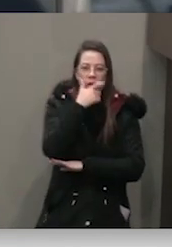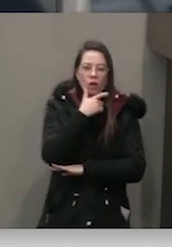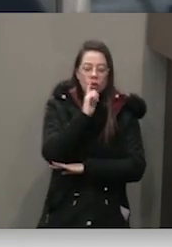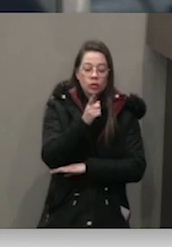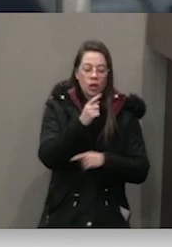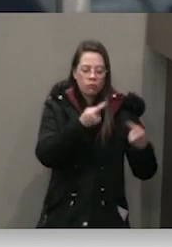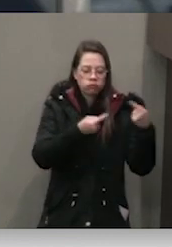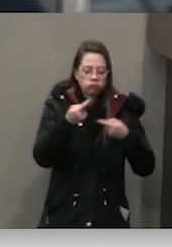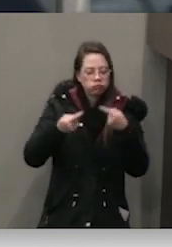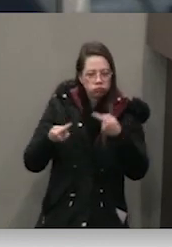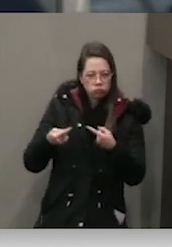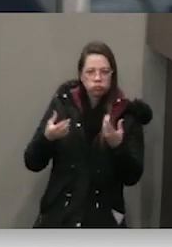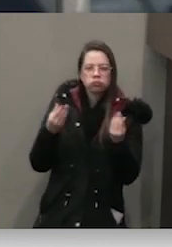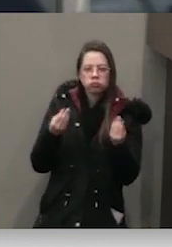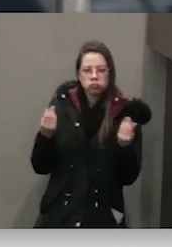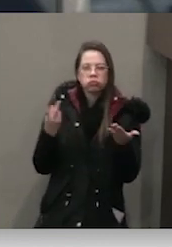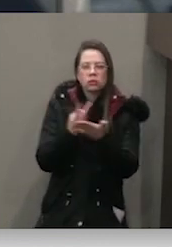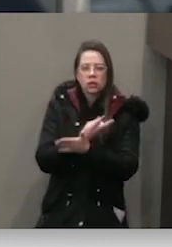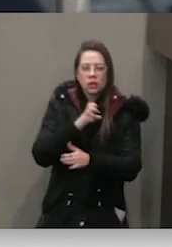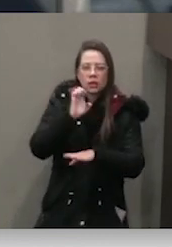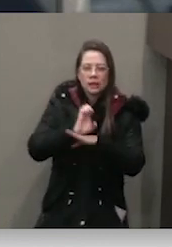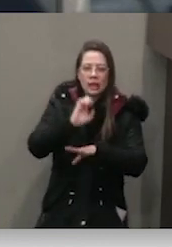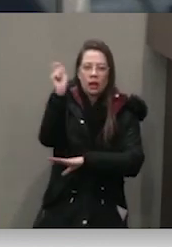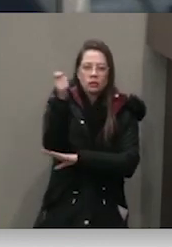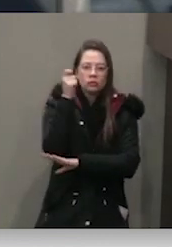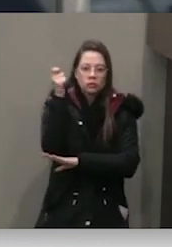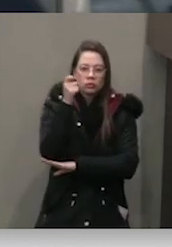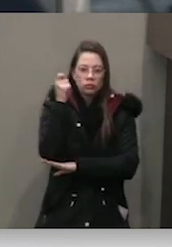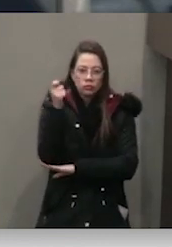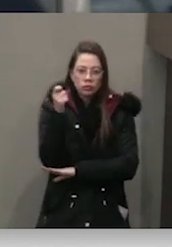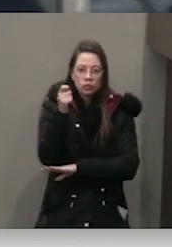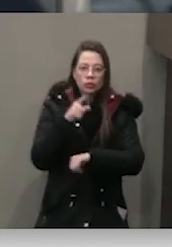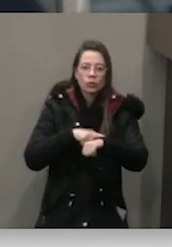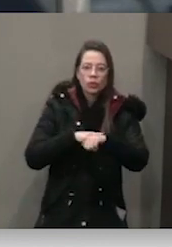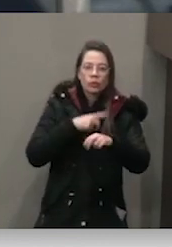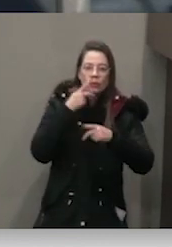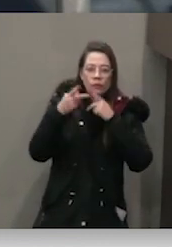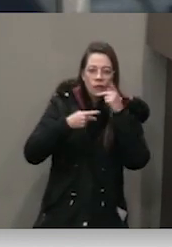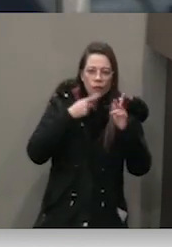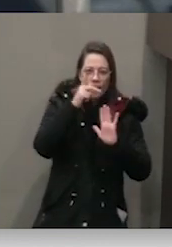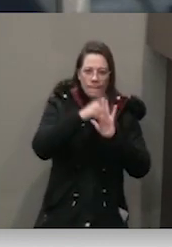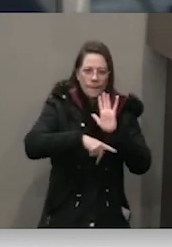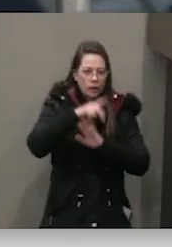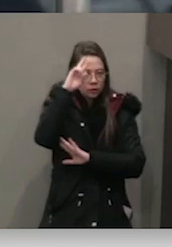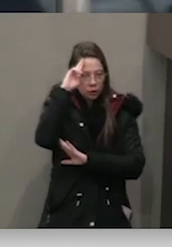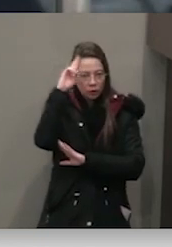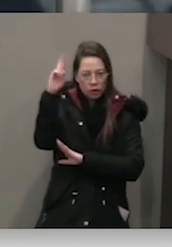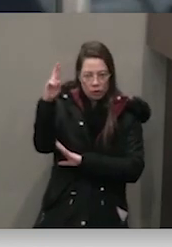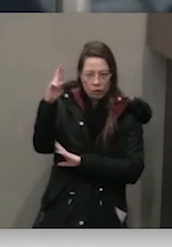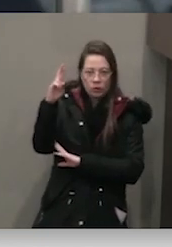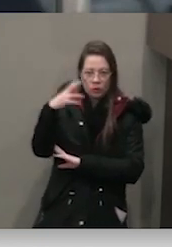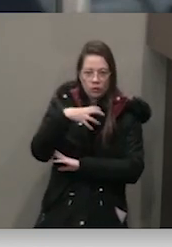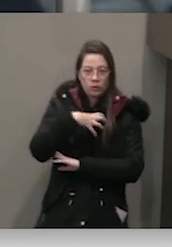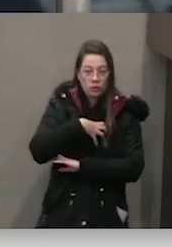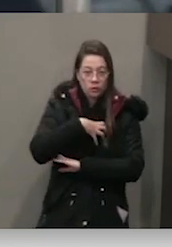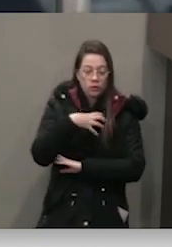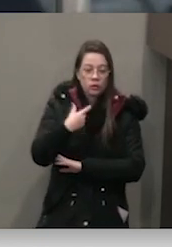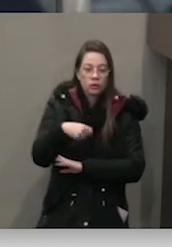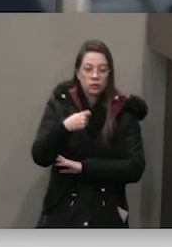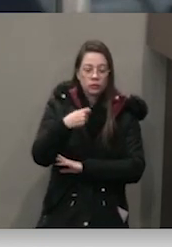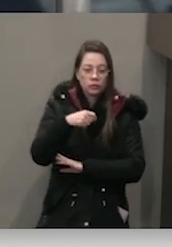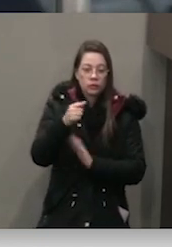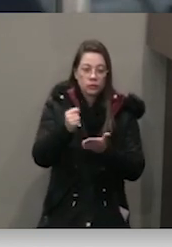acontecido muito no estado do Rio Grande do Sul, e quando se fala em plano diretor, esta deve ser uma